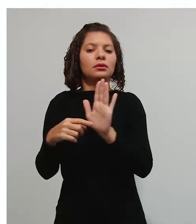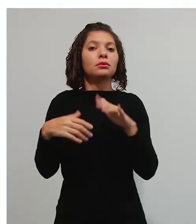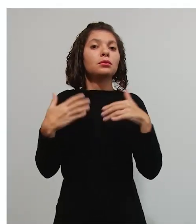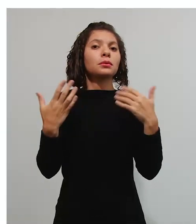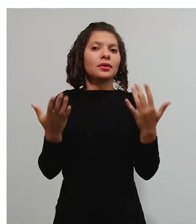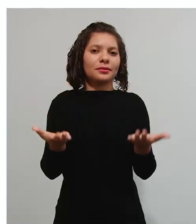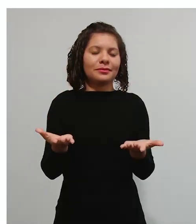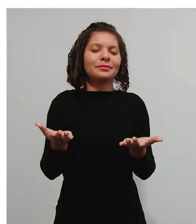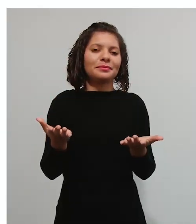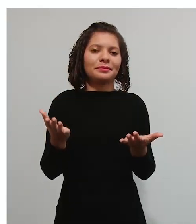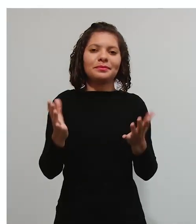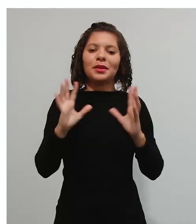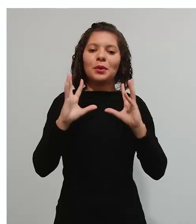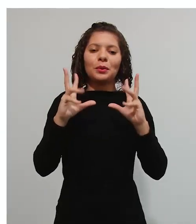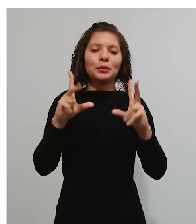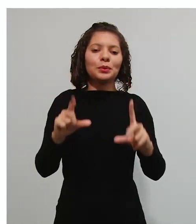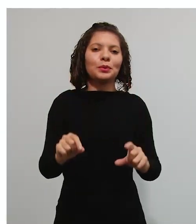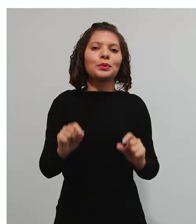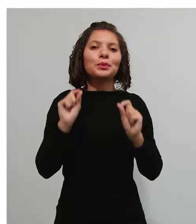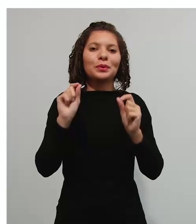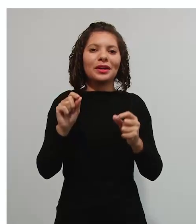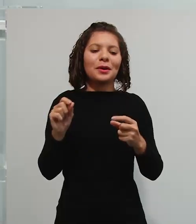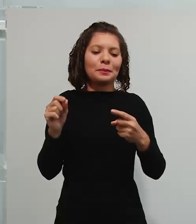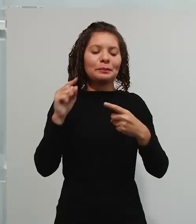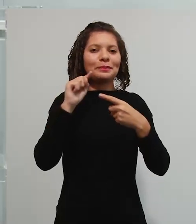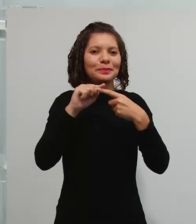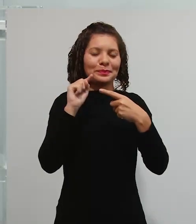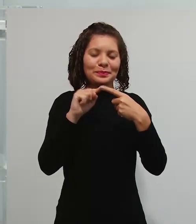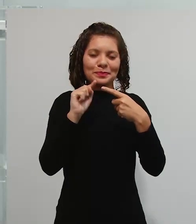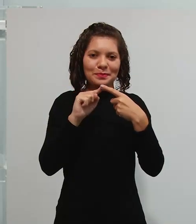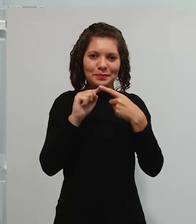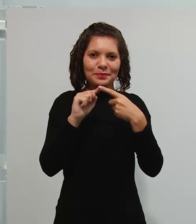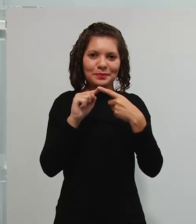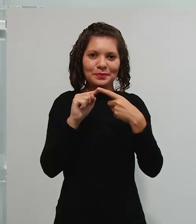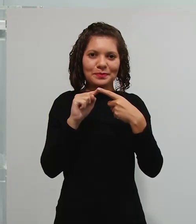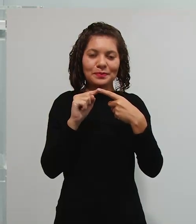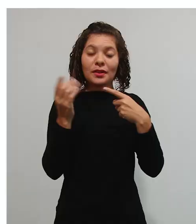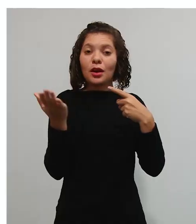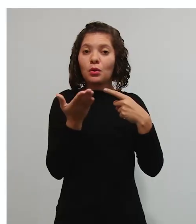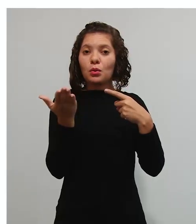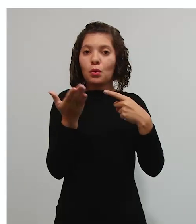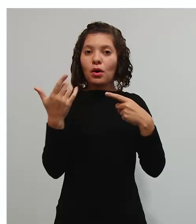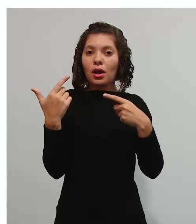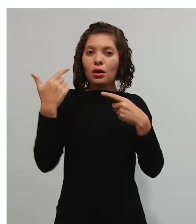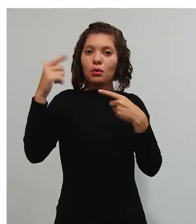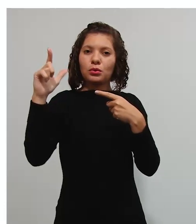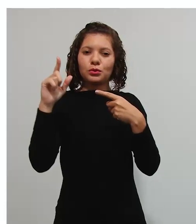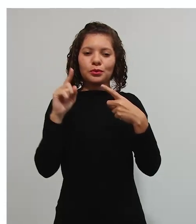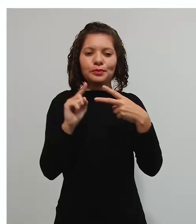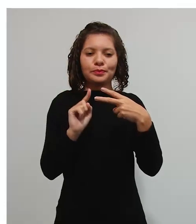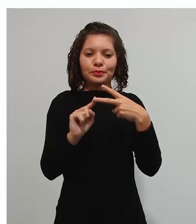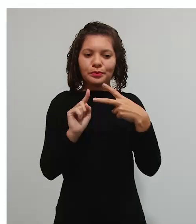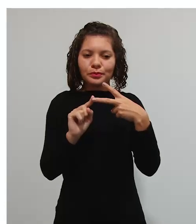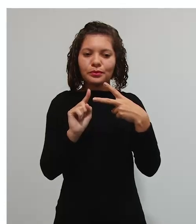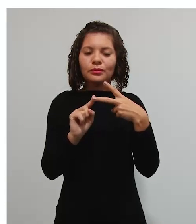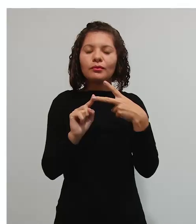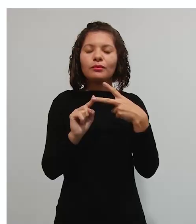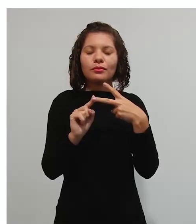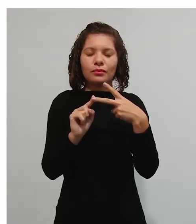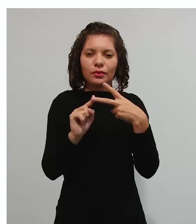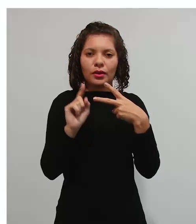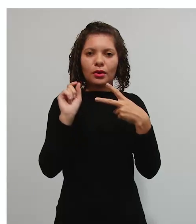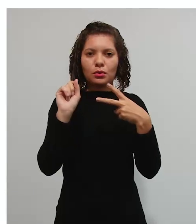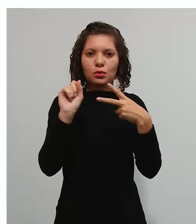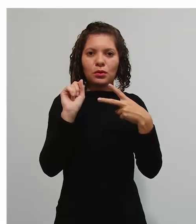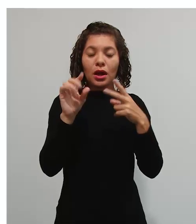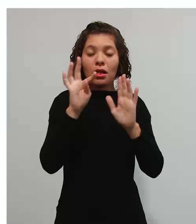será veiculado. Tudo isso entra na fase de planejamento. Depois vem a textualidade,